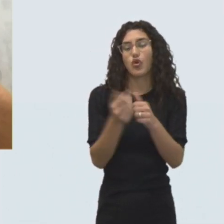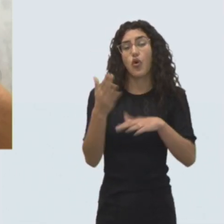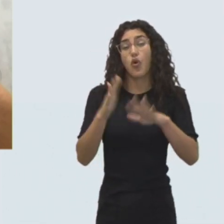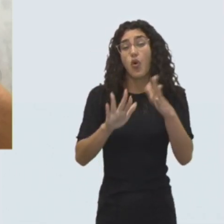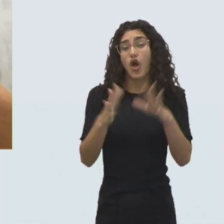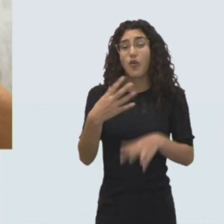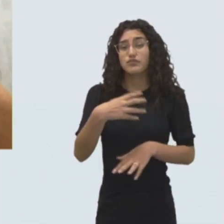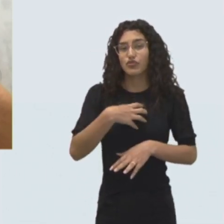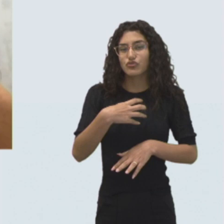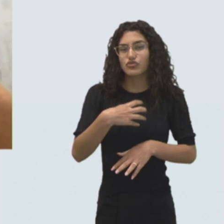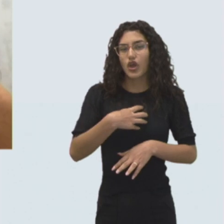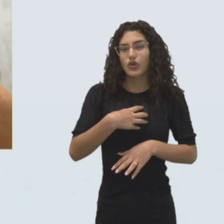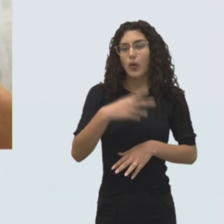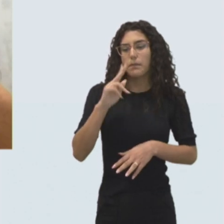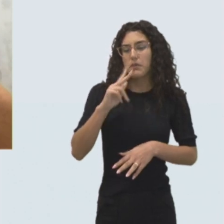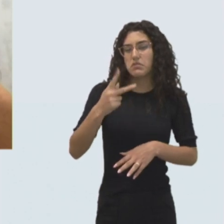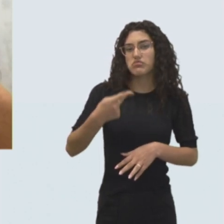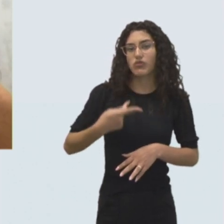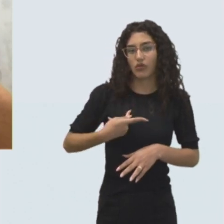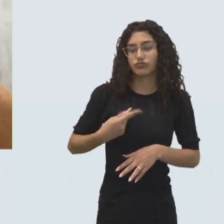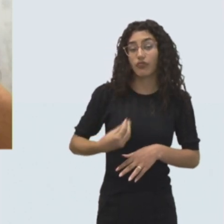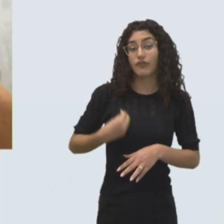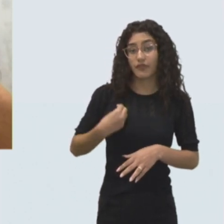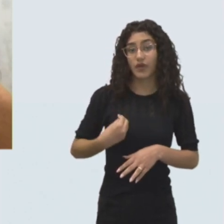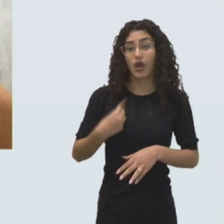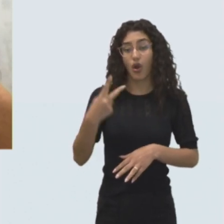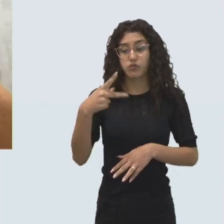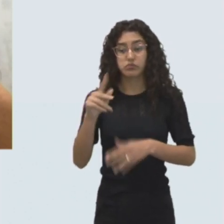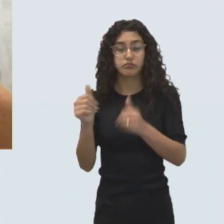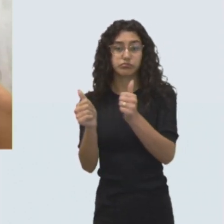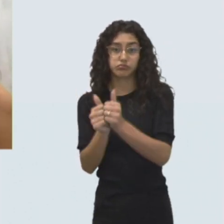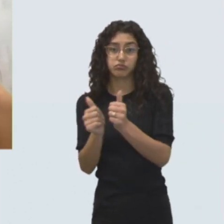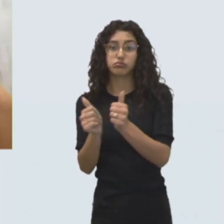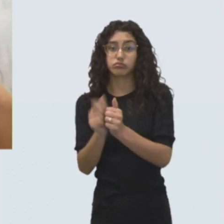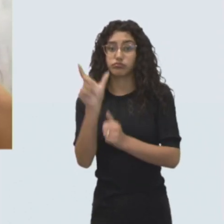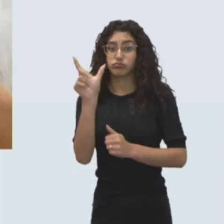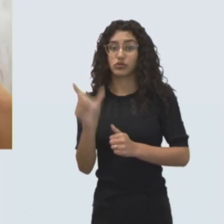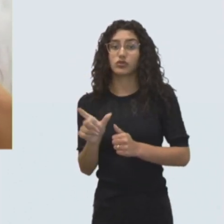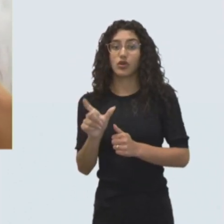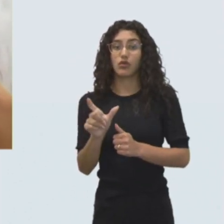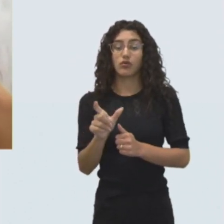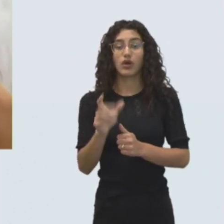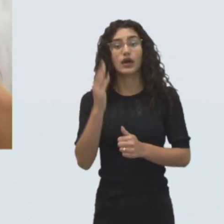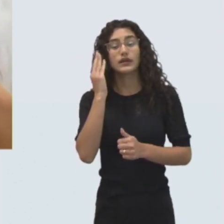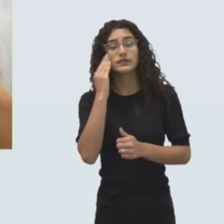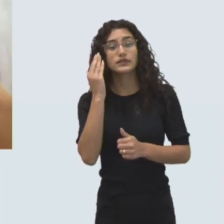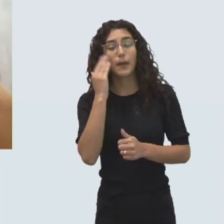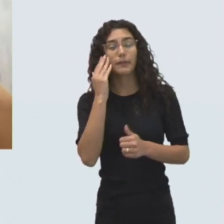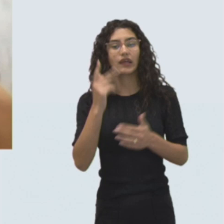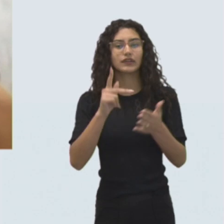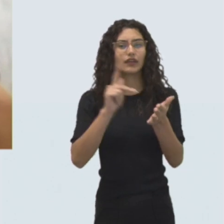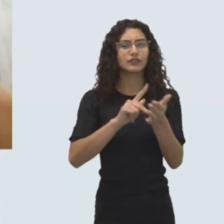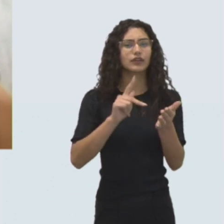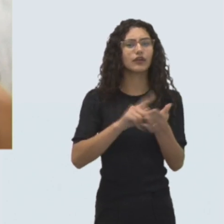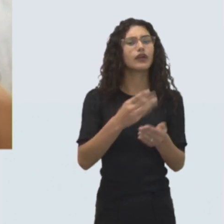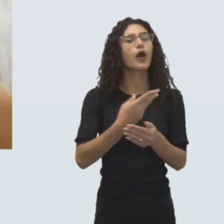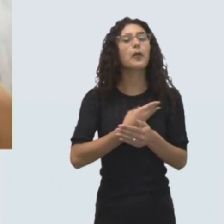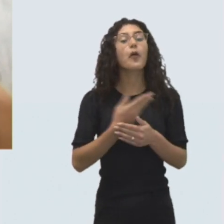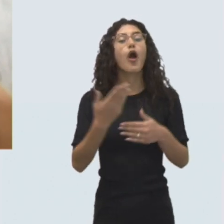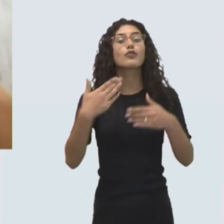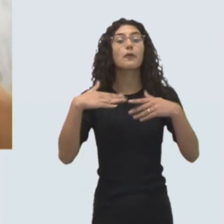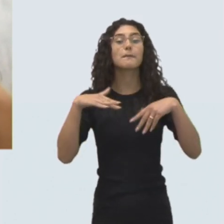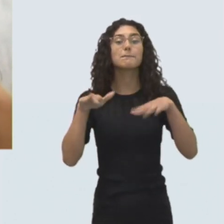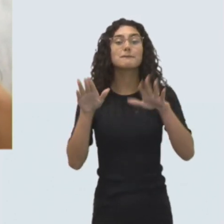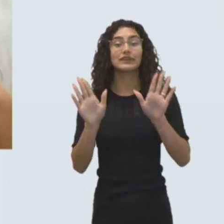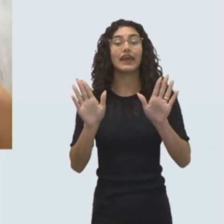virtude da convivência, né? Saber ser um verdadeiro amigo era mais do que uma